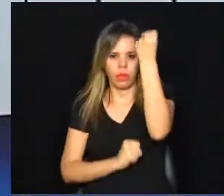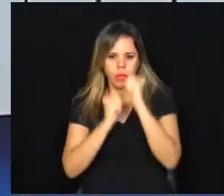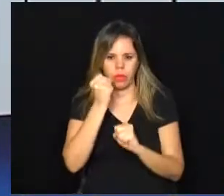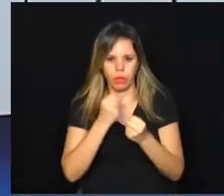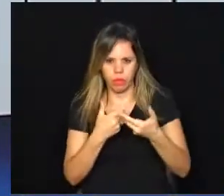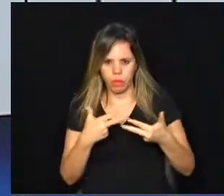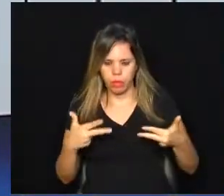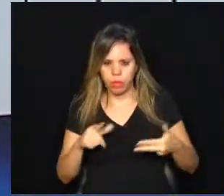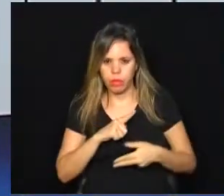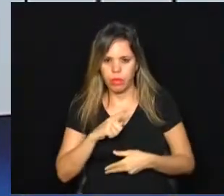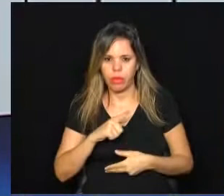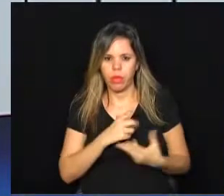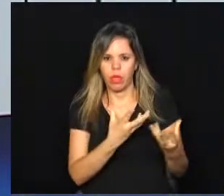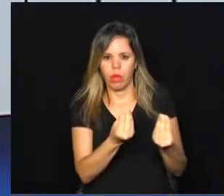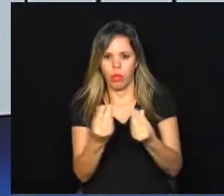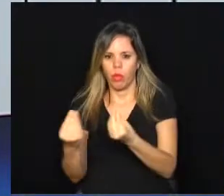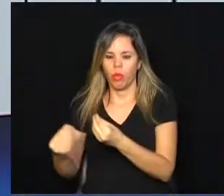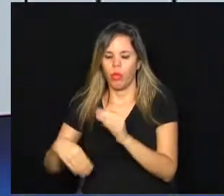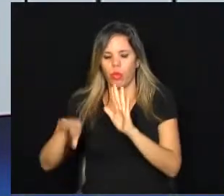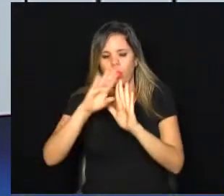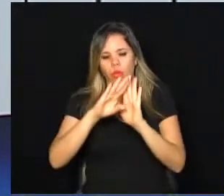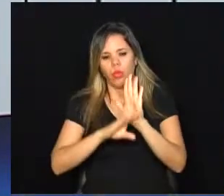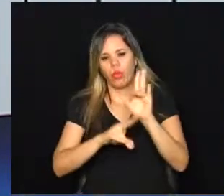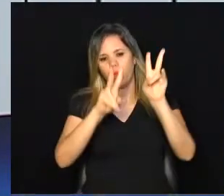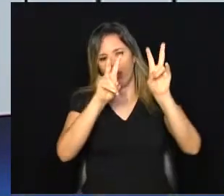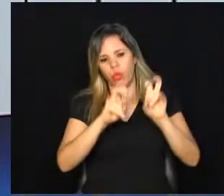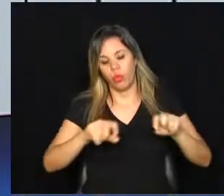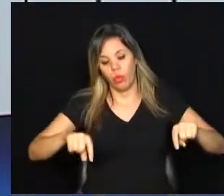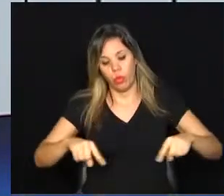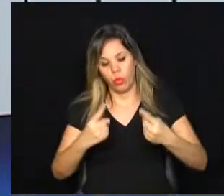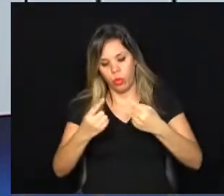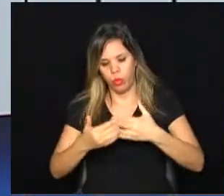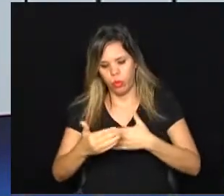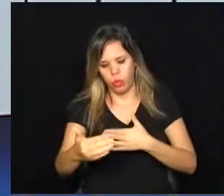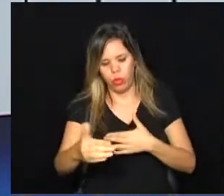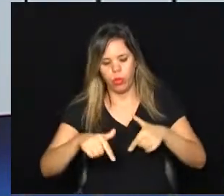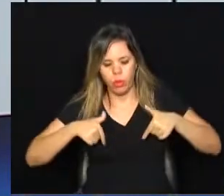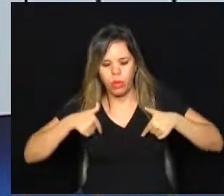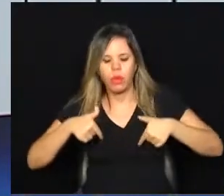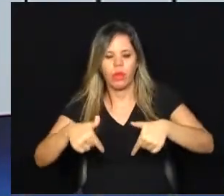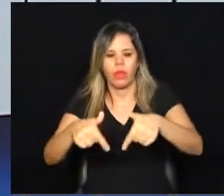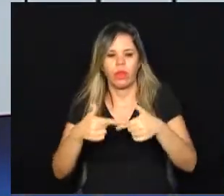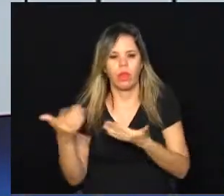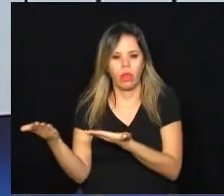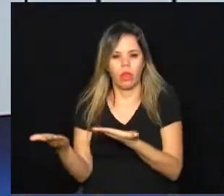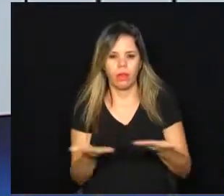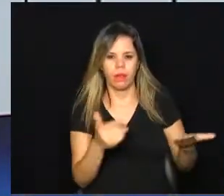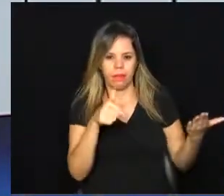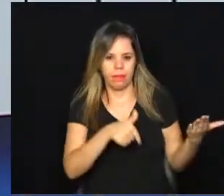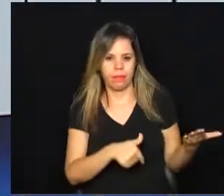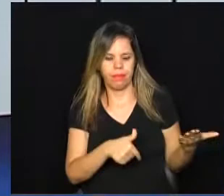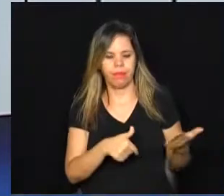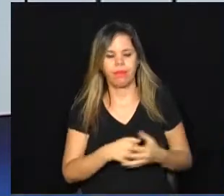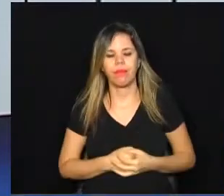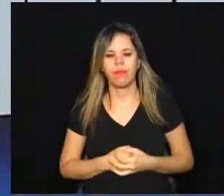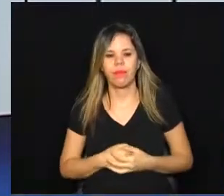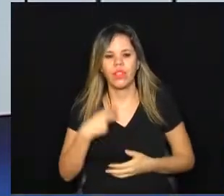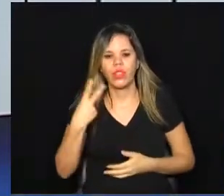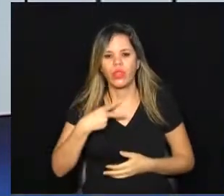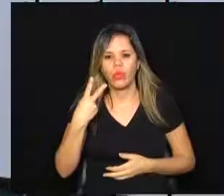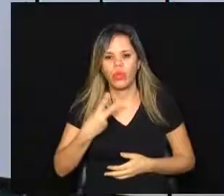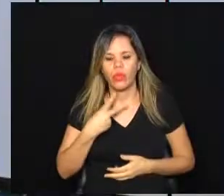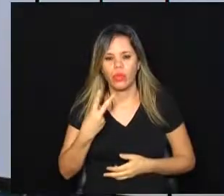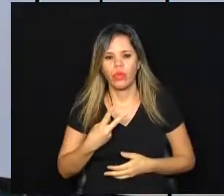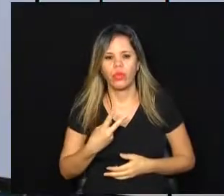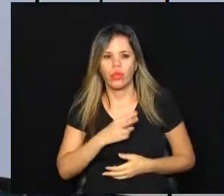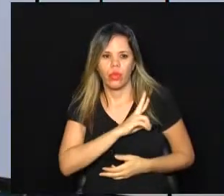nós temos muitos assuntos e desafios pela frente. Por isso, eu recebo aqui no estúdio o vereador Luiz